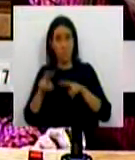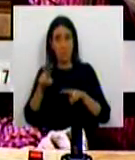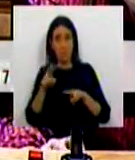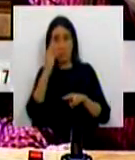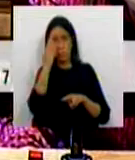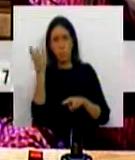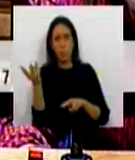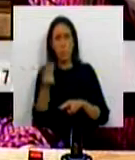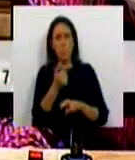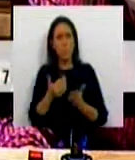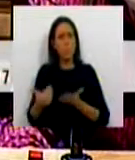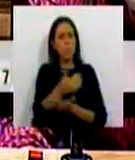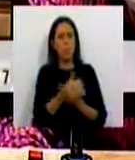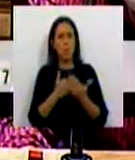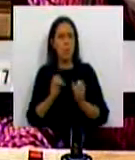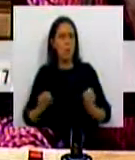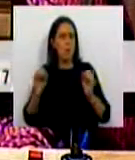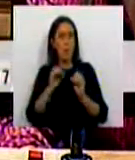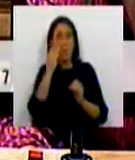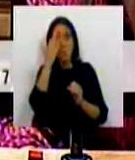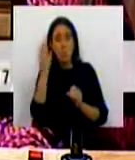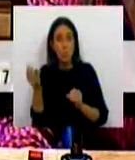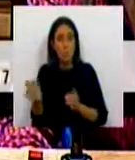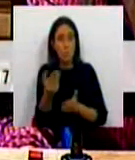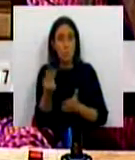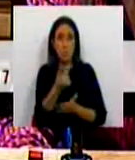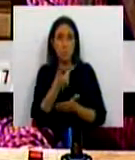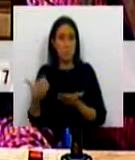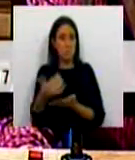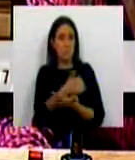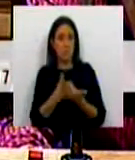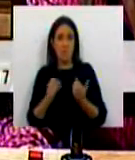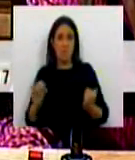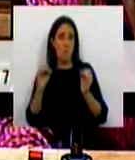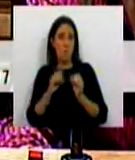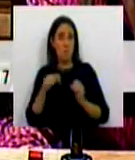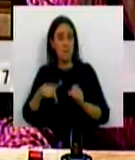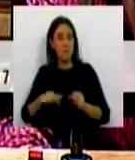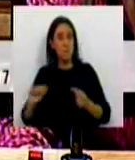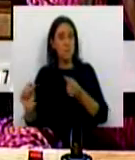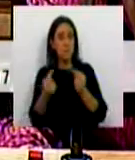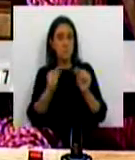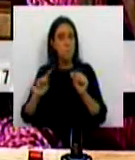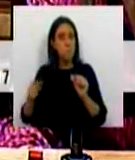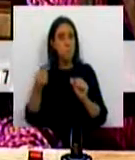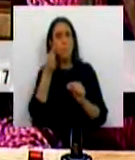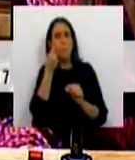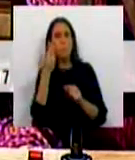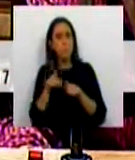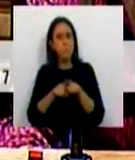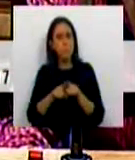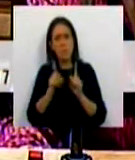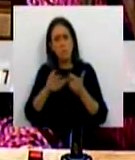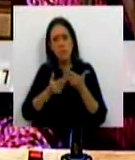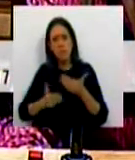número. Um único número. A discussão que deveríamos estar a ter aqui hoje é como implementamos políticas que